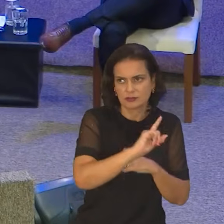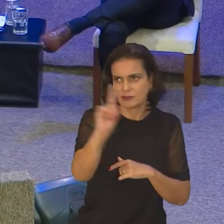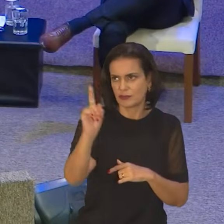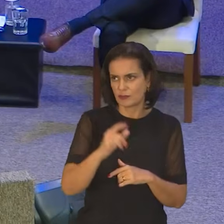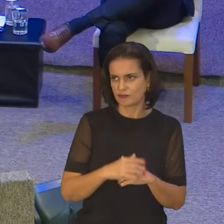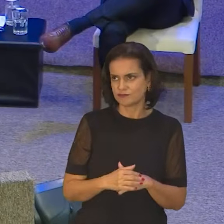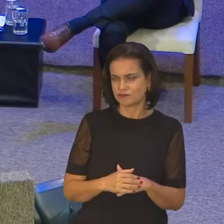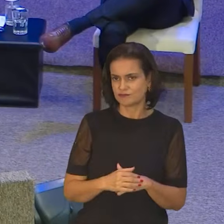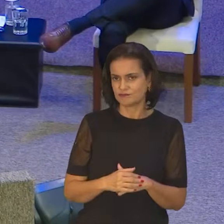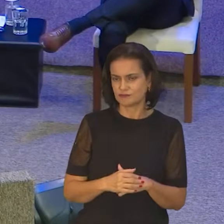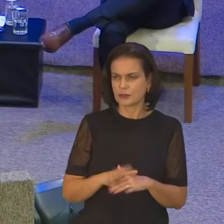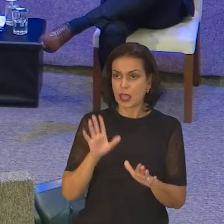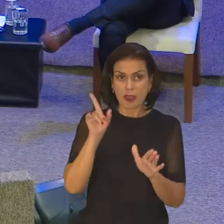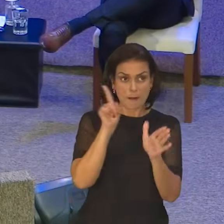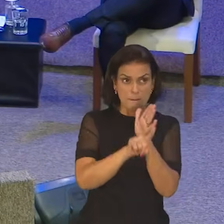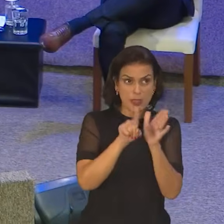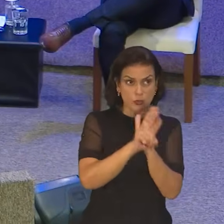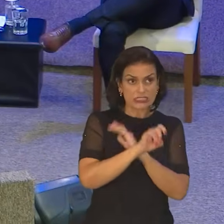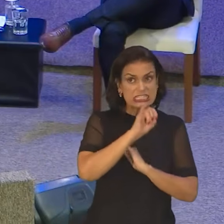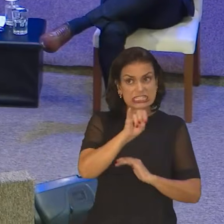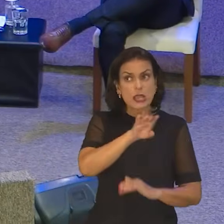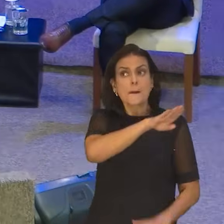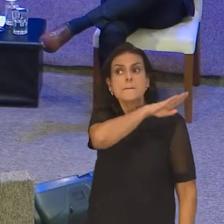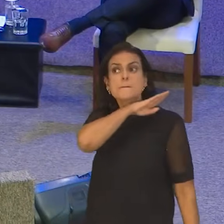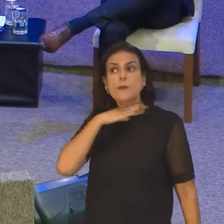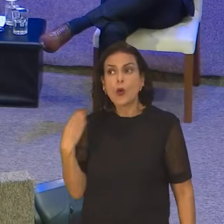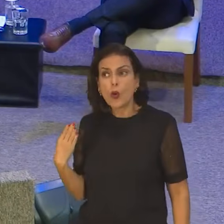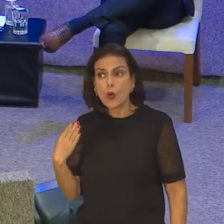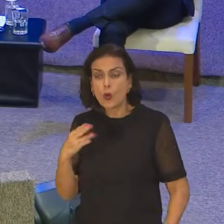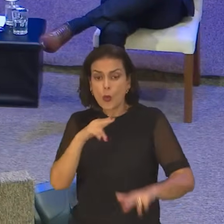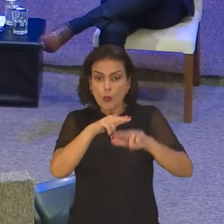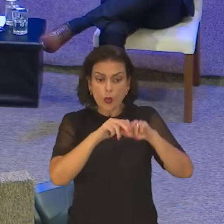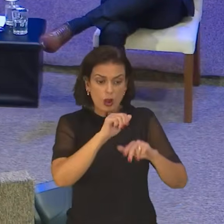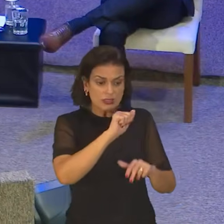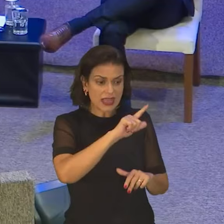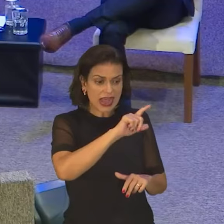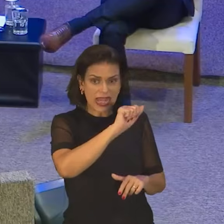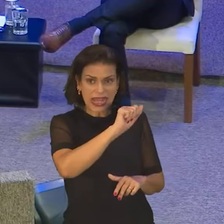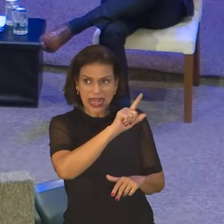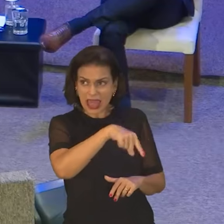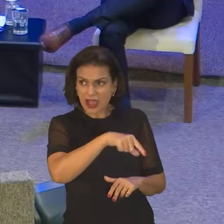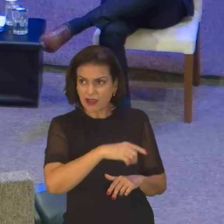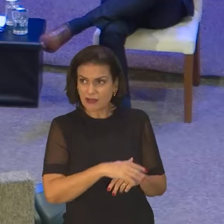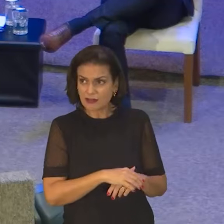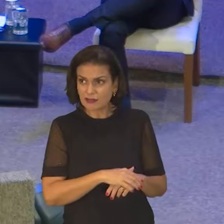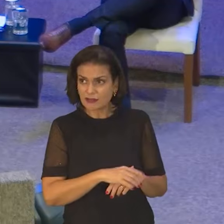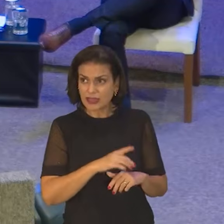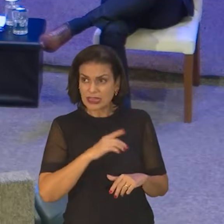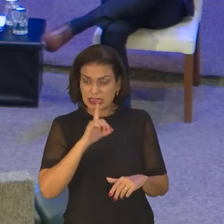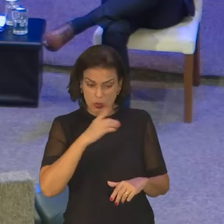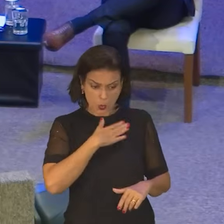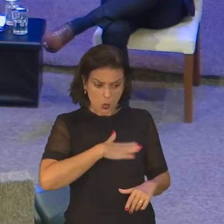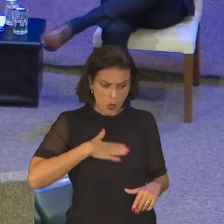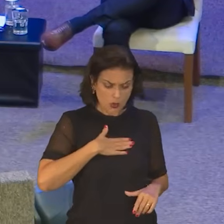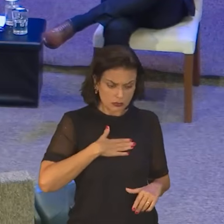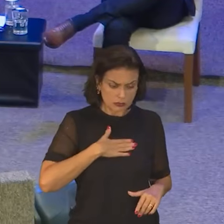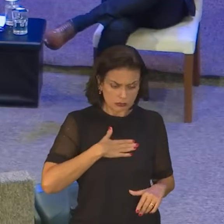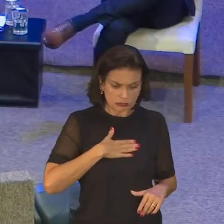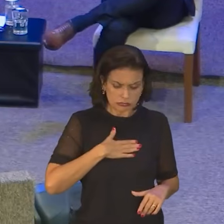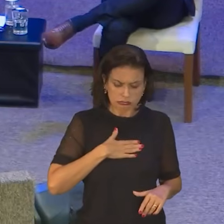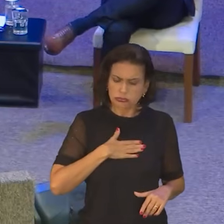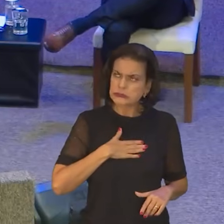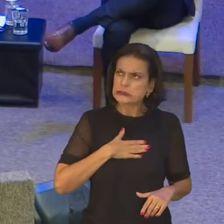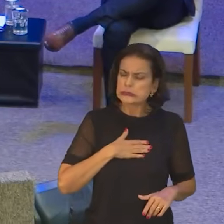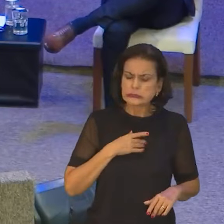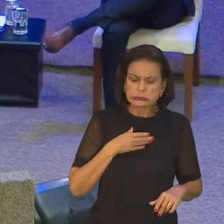E eu fiz uma pergunta: e se eu morro por causa desse Deus, isso agrada a Ele? E Ele falou sim. Eu saí do